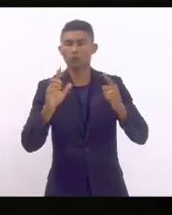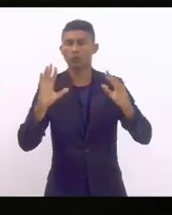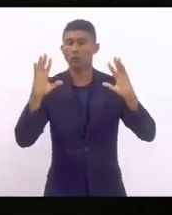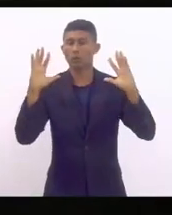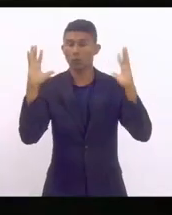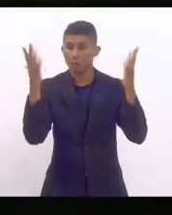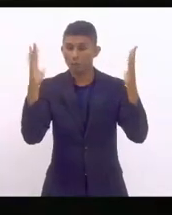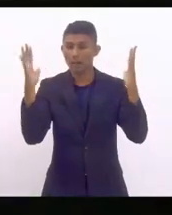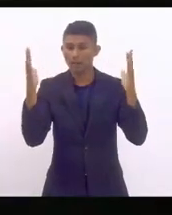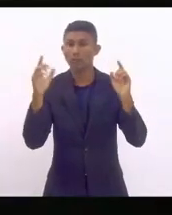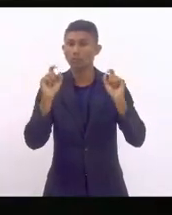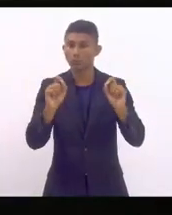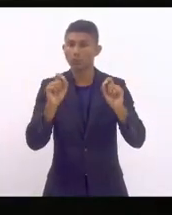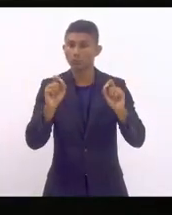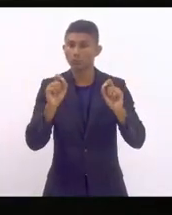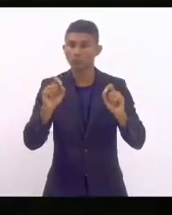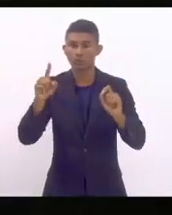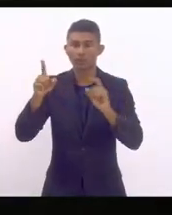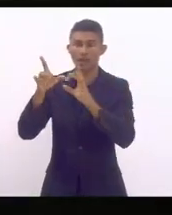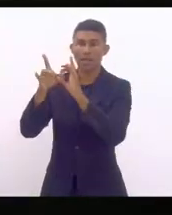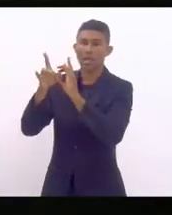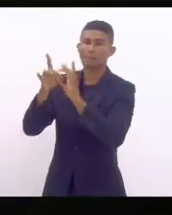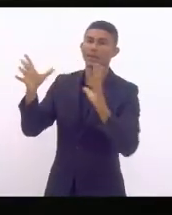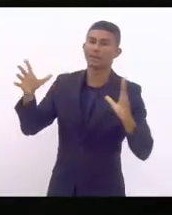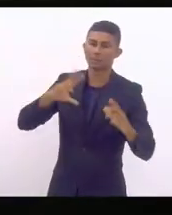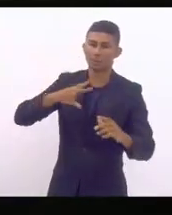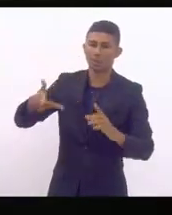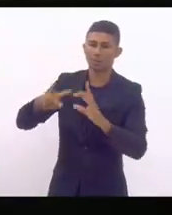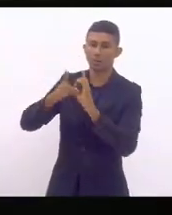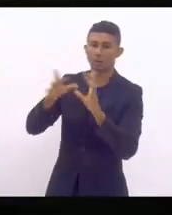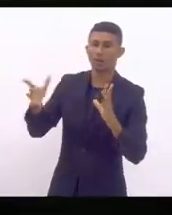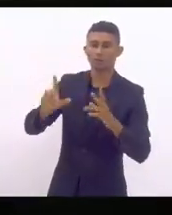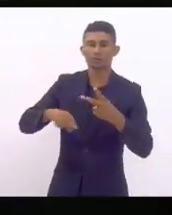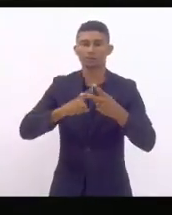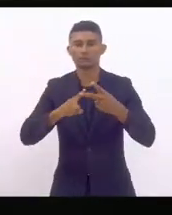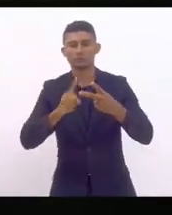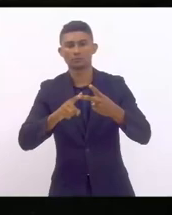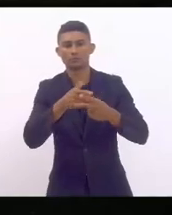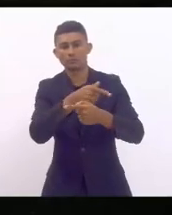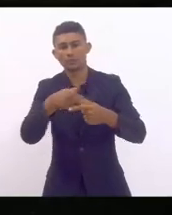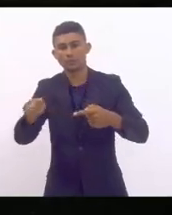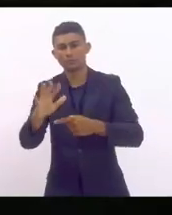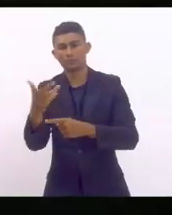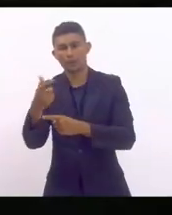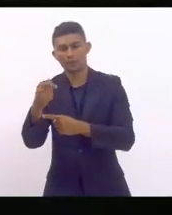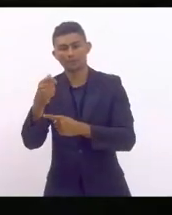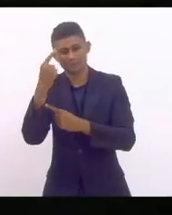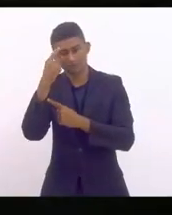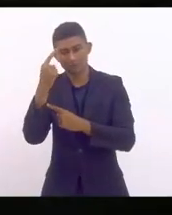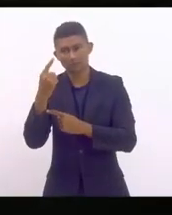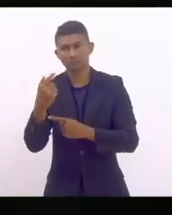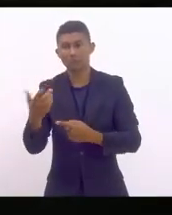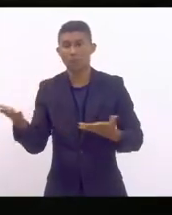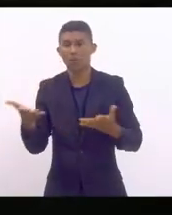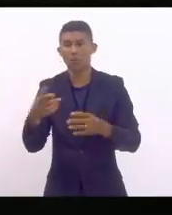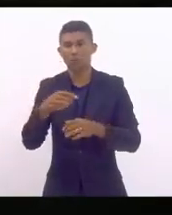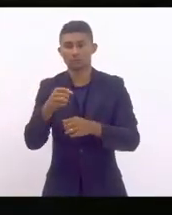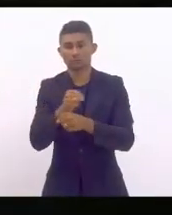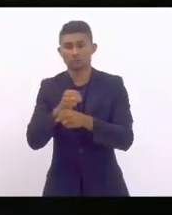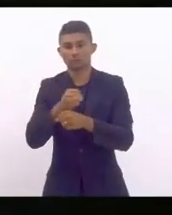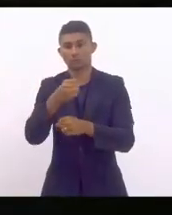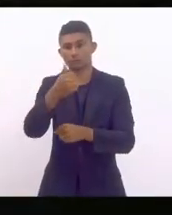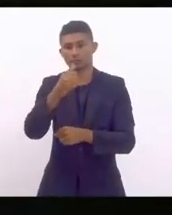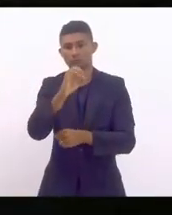da expedição da Independência como a Semana de Arte Moderna que tá fazendo 100